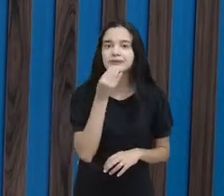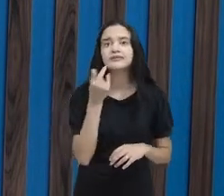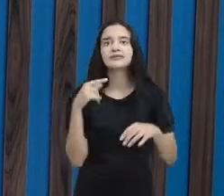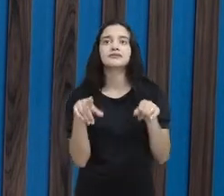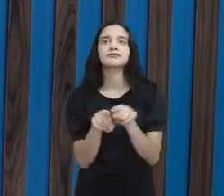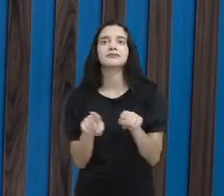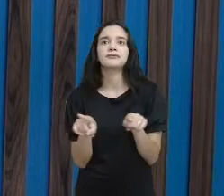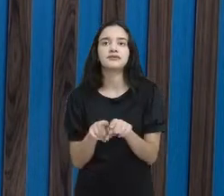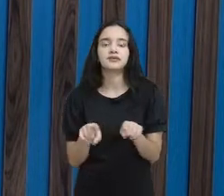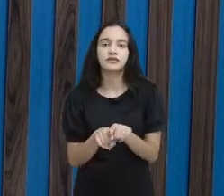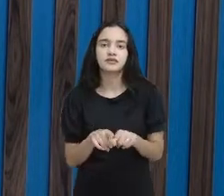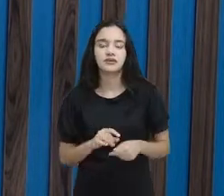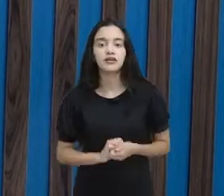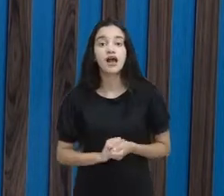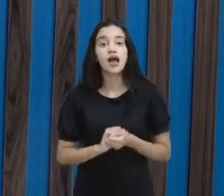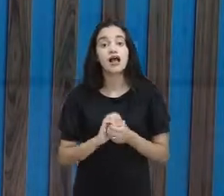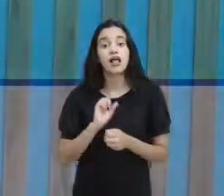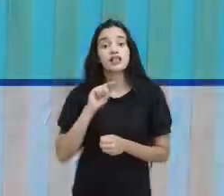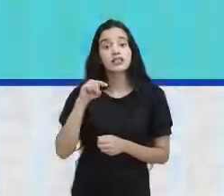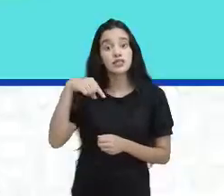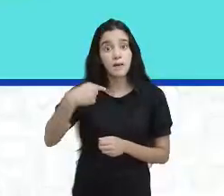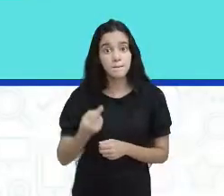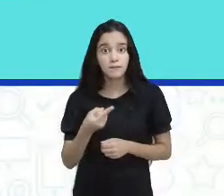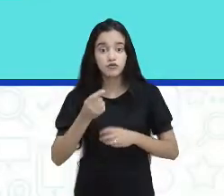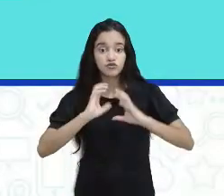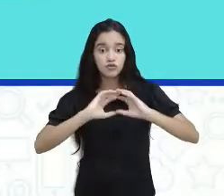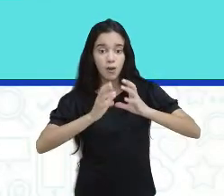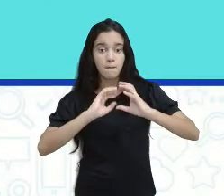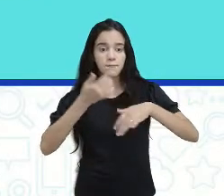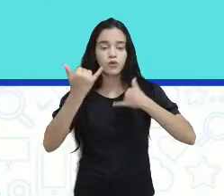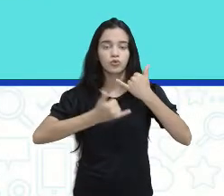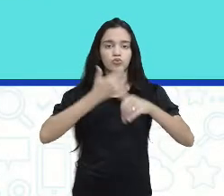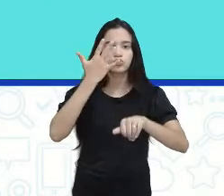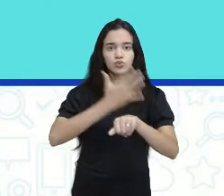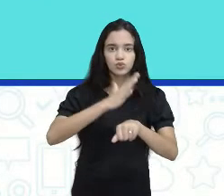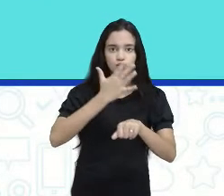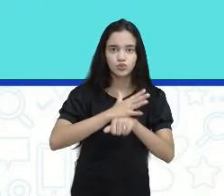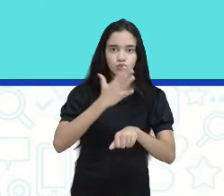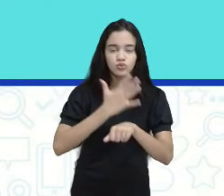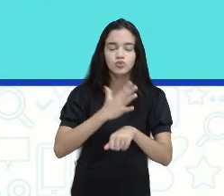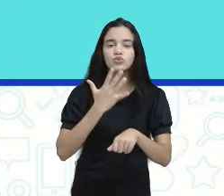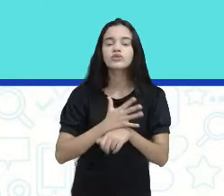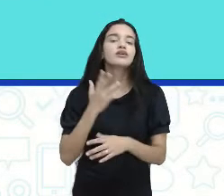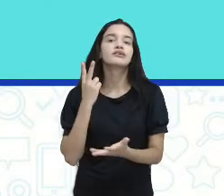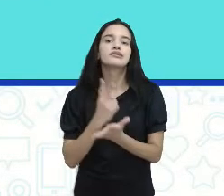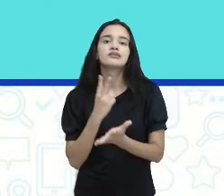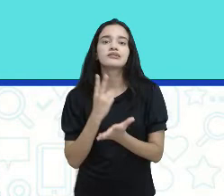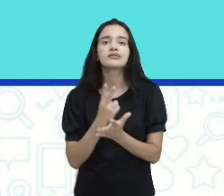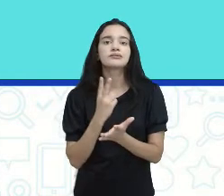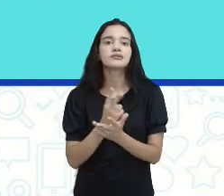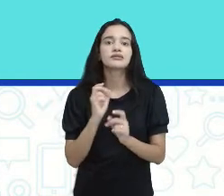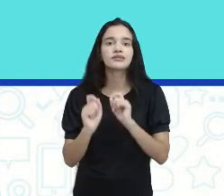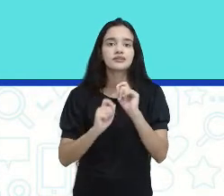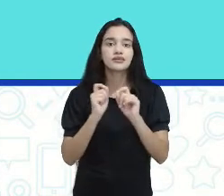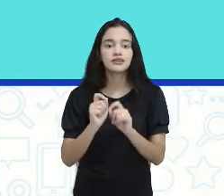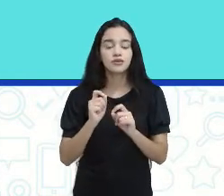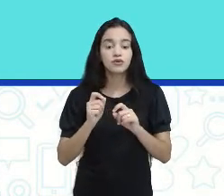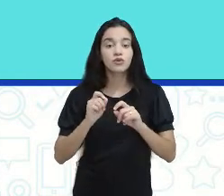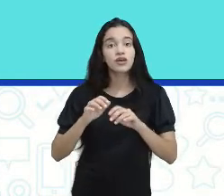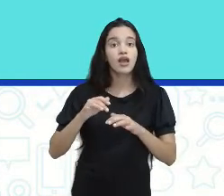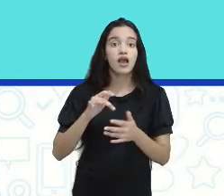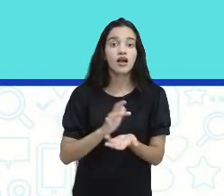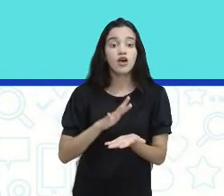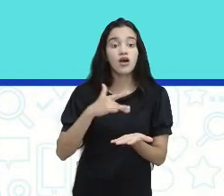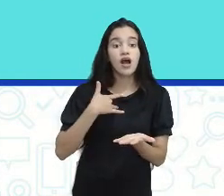sacar. Então, depois que a bola estiver em jogo, ela sempre deve tocar o solo.